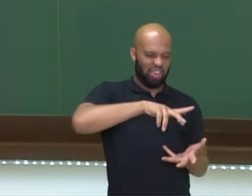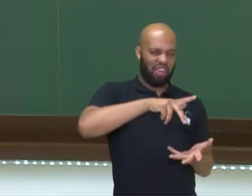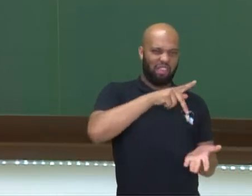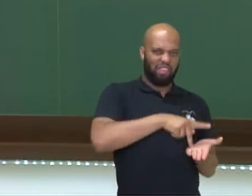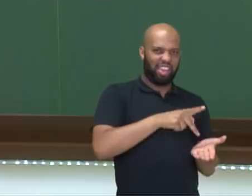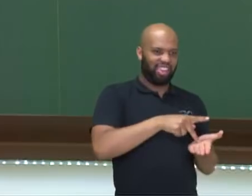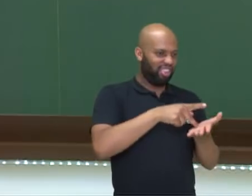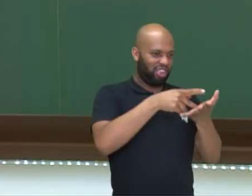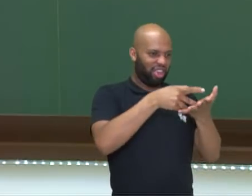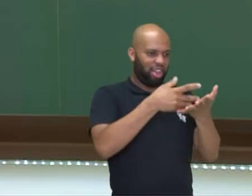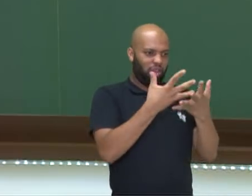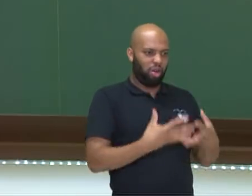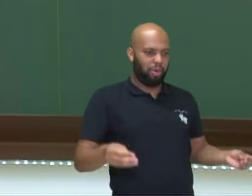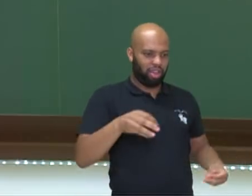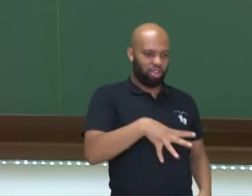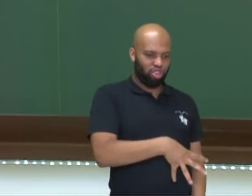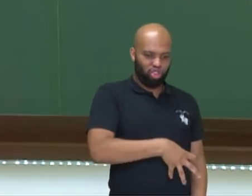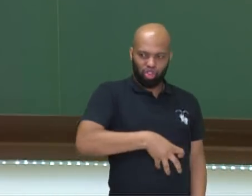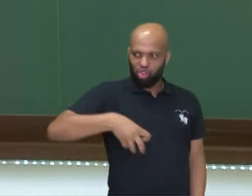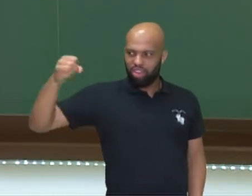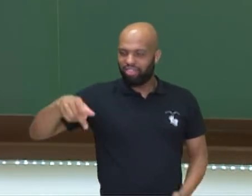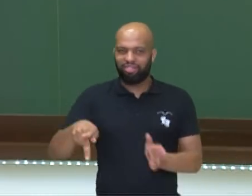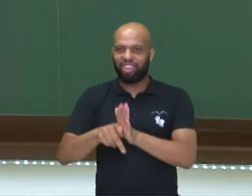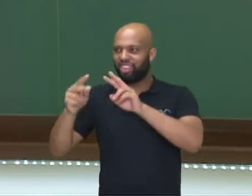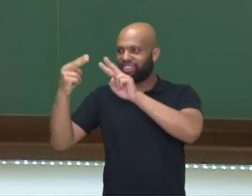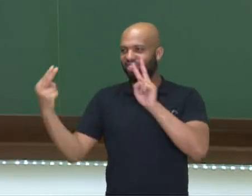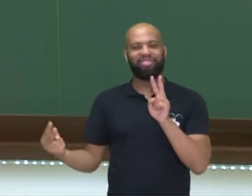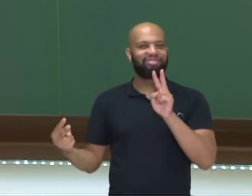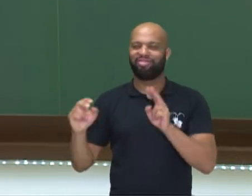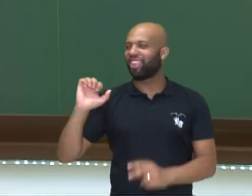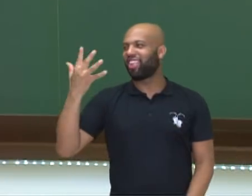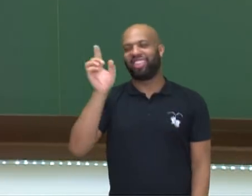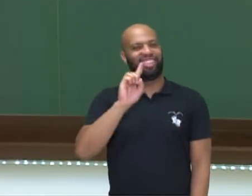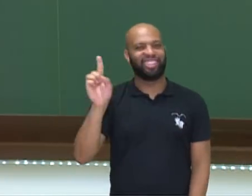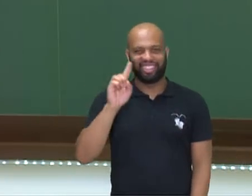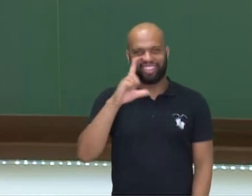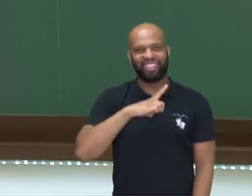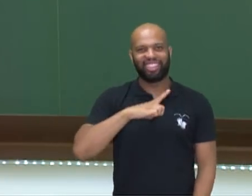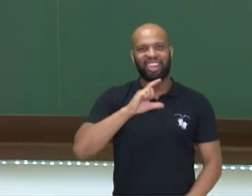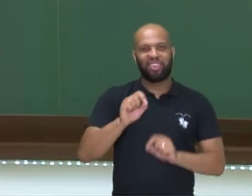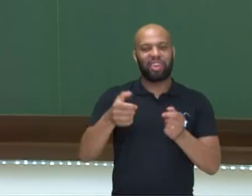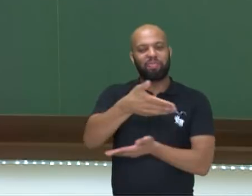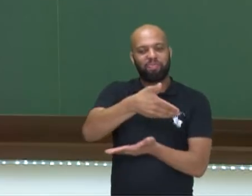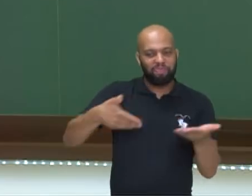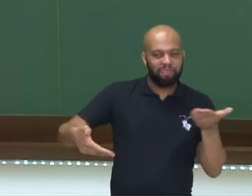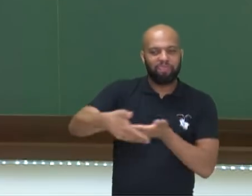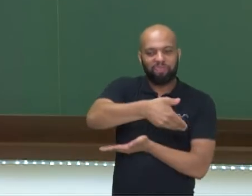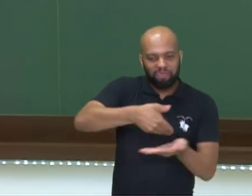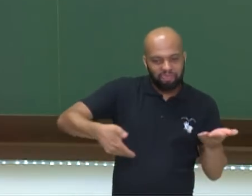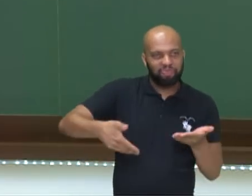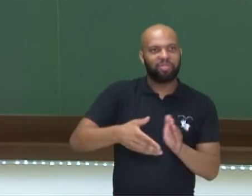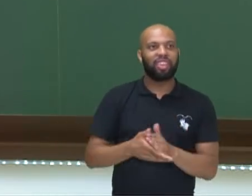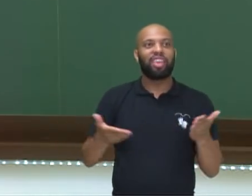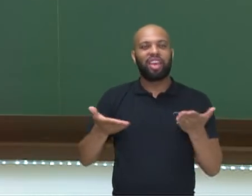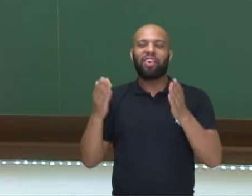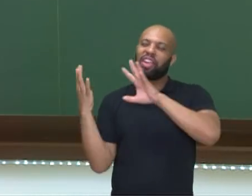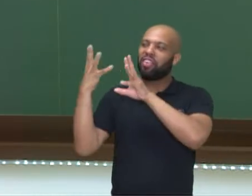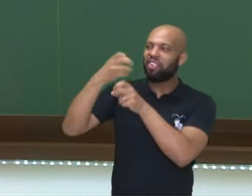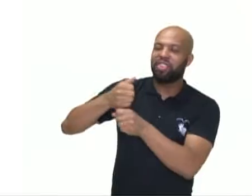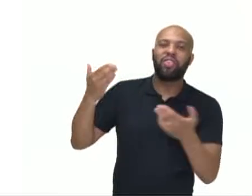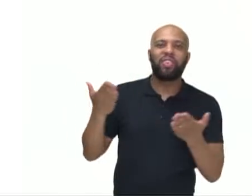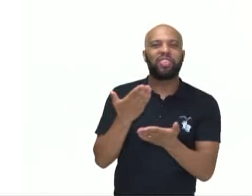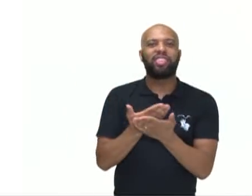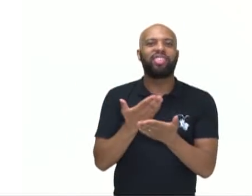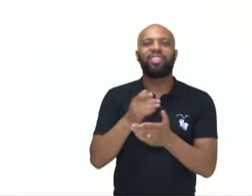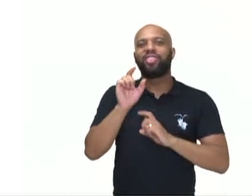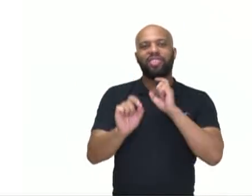realidade virtual não acontece, tá? A gente tem sempre que estar intercalando, ok? Revisando então, nessa aula a